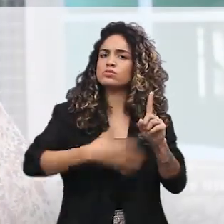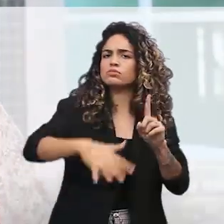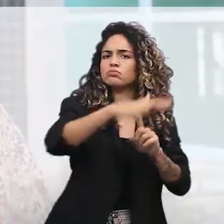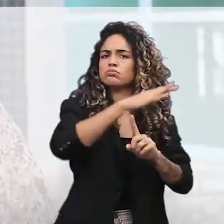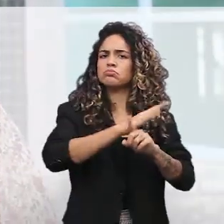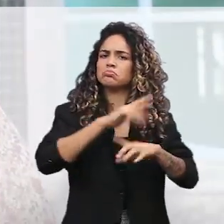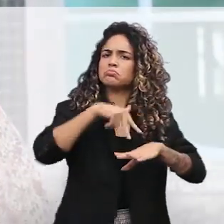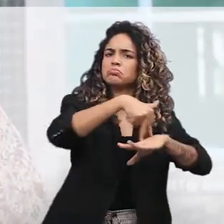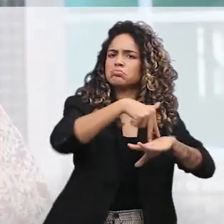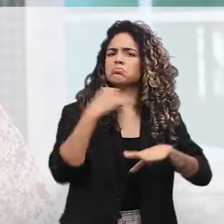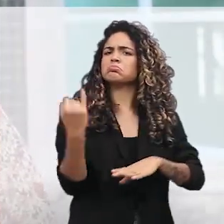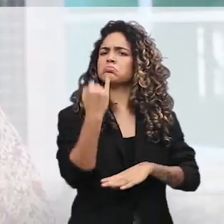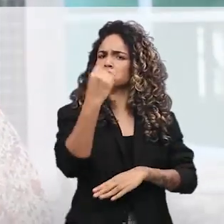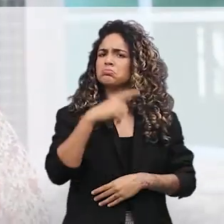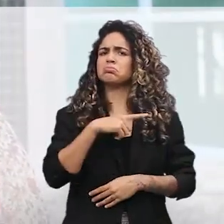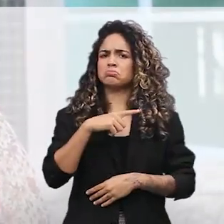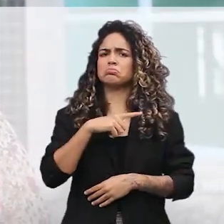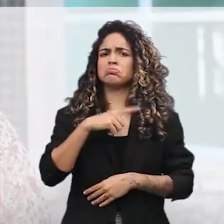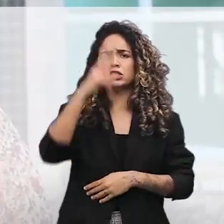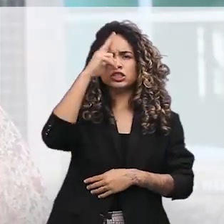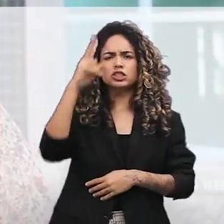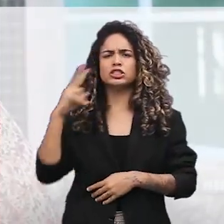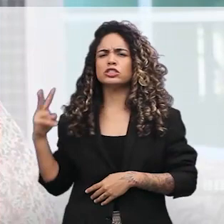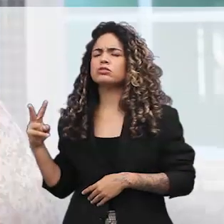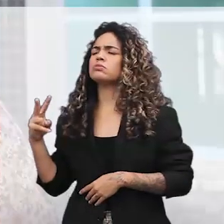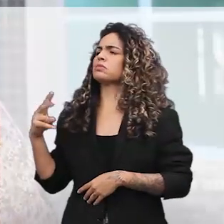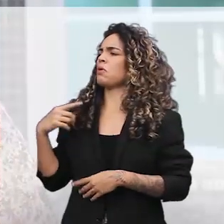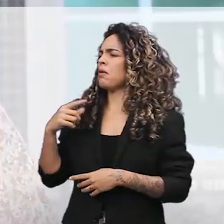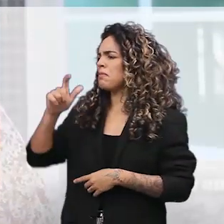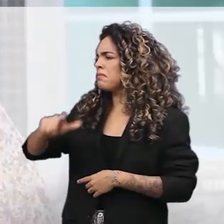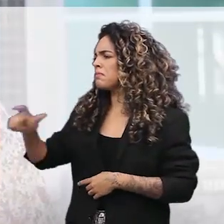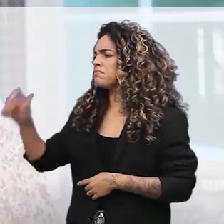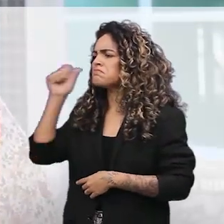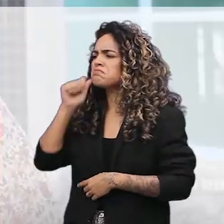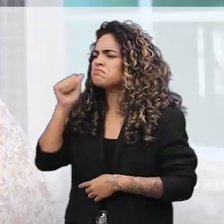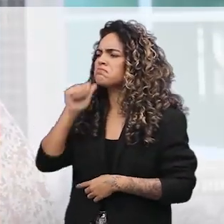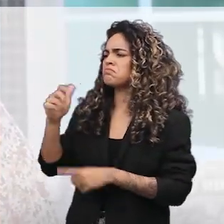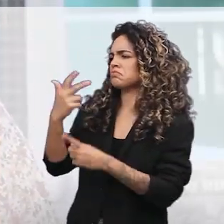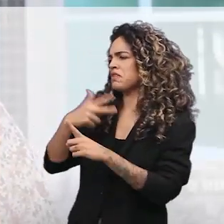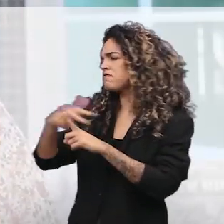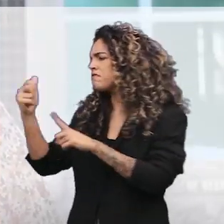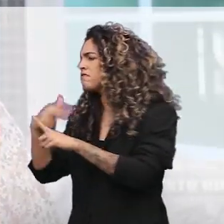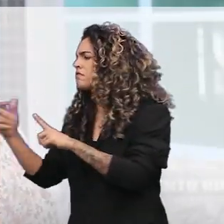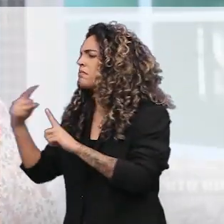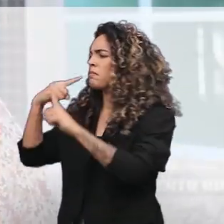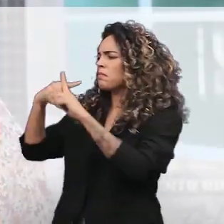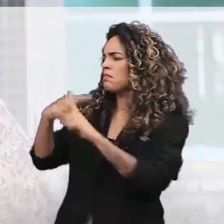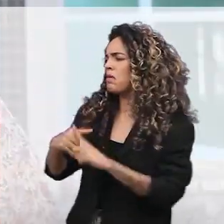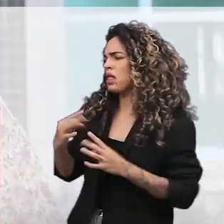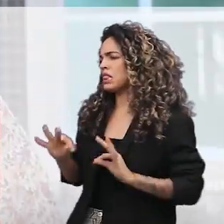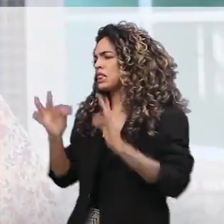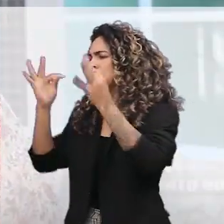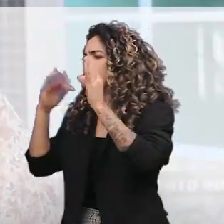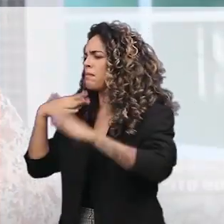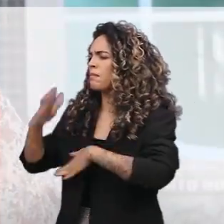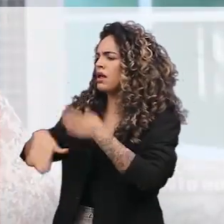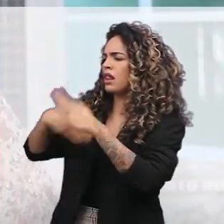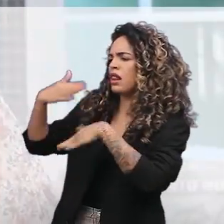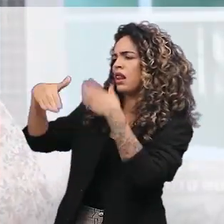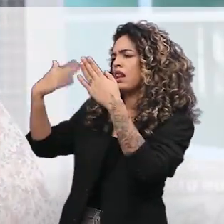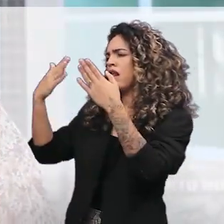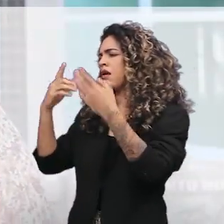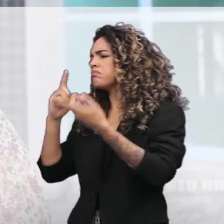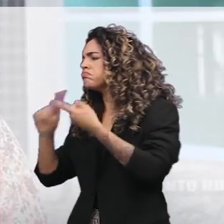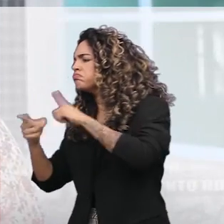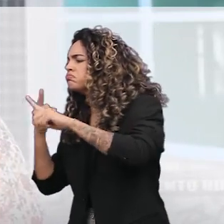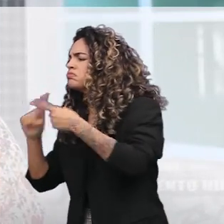desempenham papéis importantíssimos na sociedade. Quando olhamos a história, muitas das conquistas, muitos dos